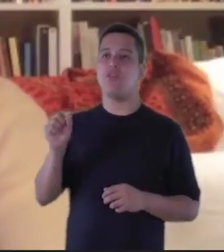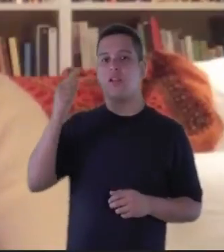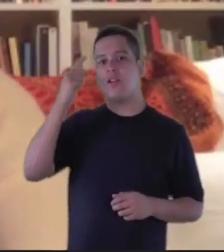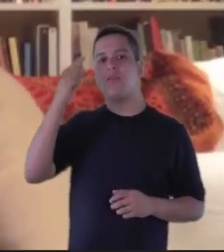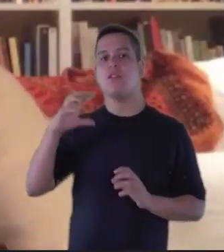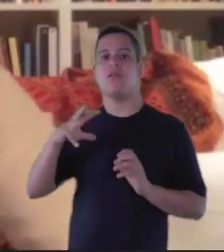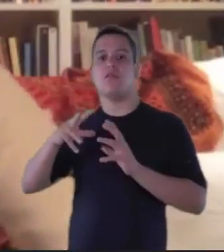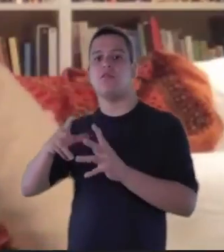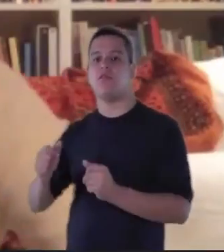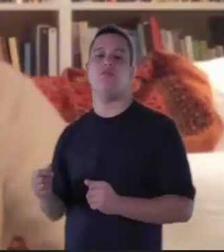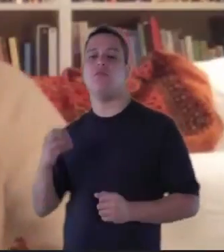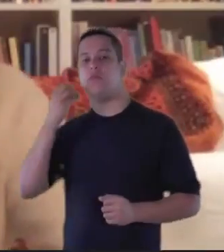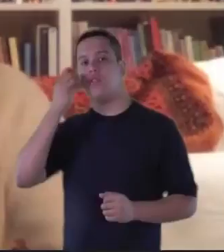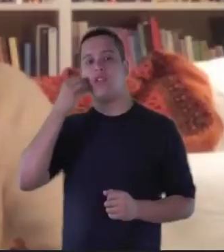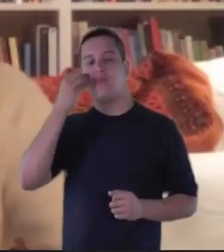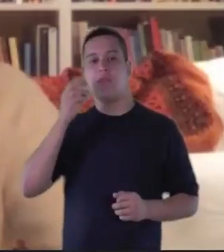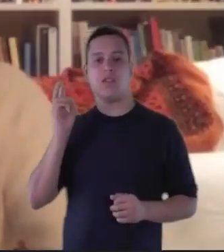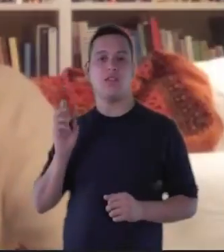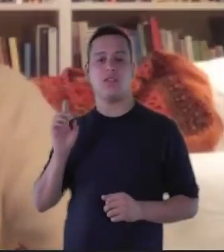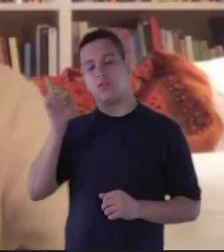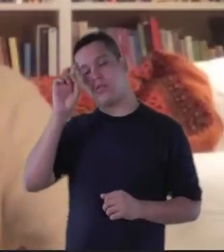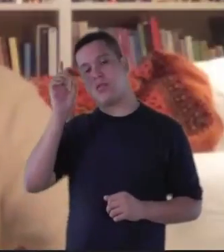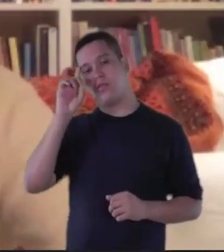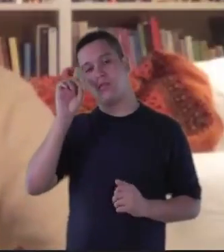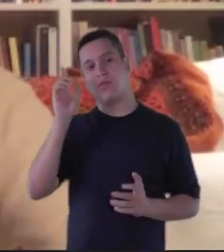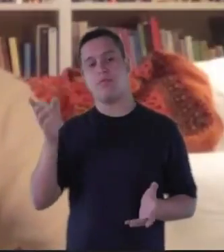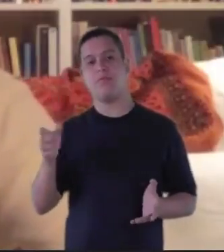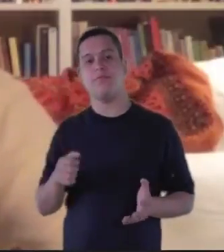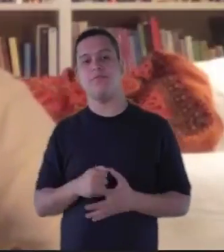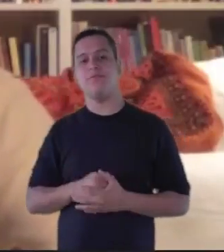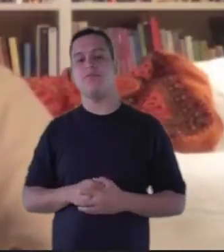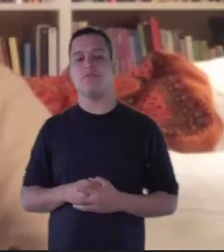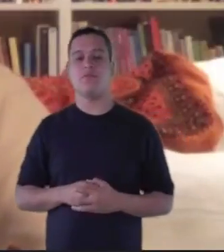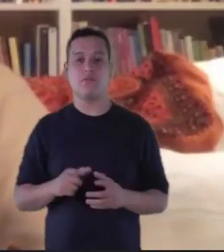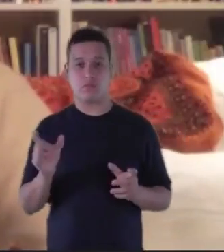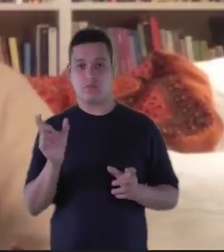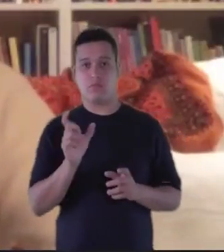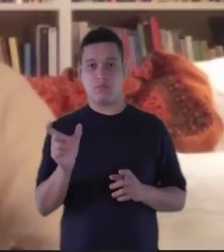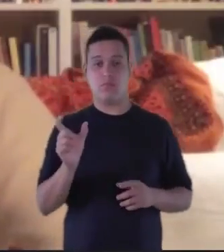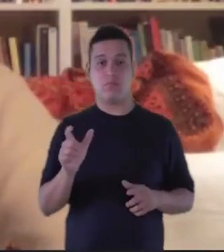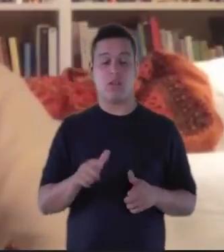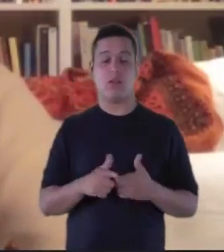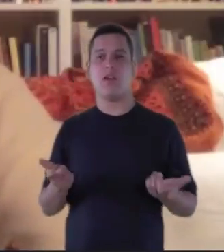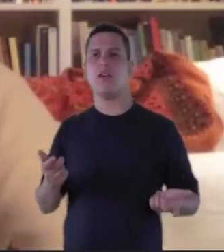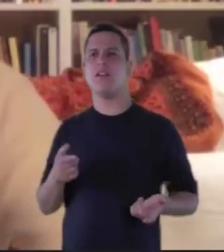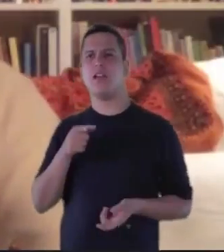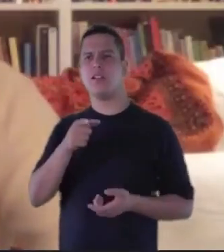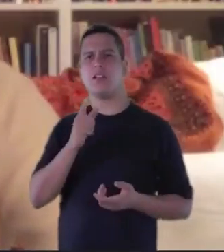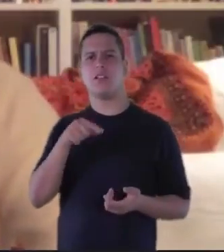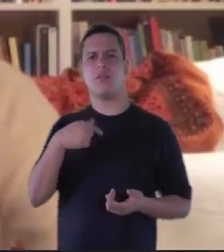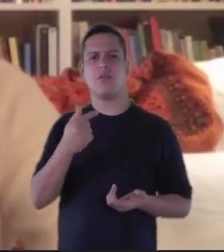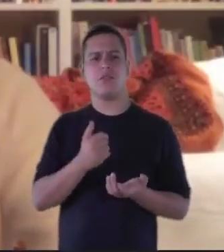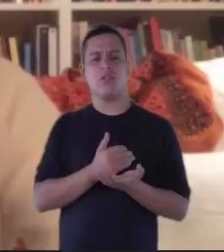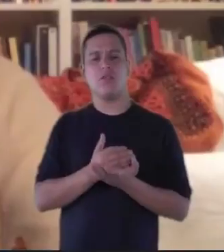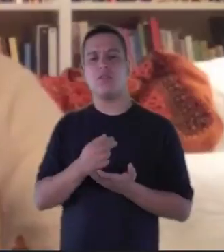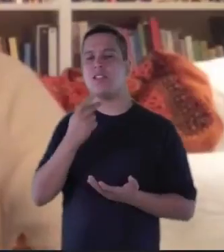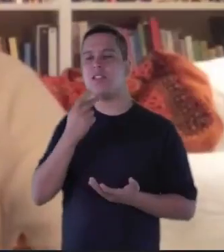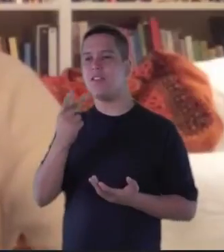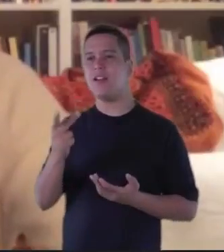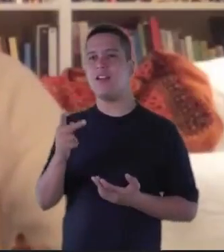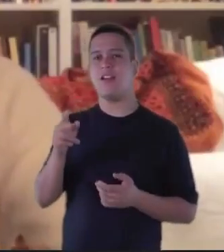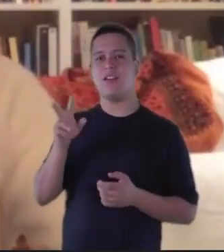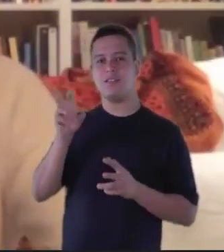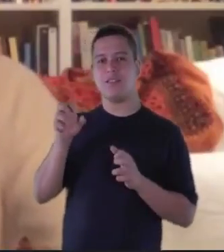experiência de todos os dias. E por aí vai, e aí ele fala dela de um jeito mais maravilhoso do mundo,